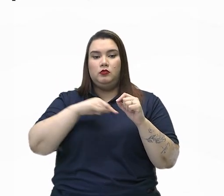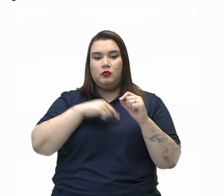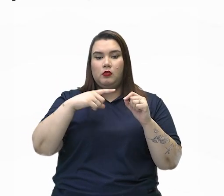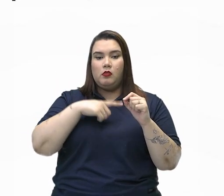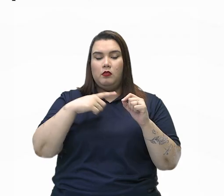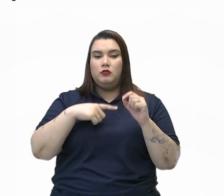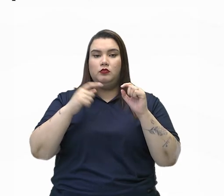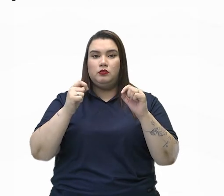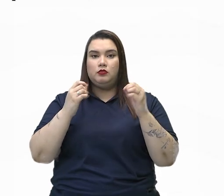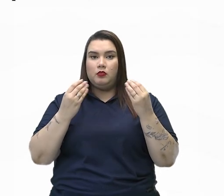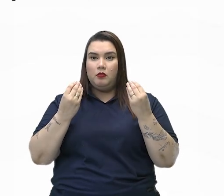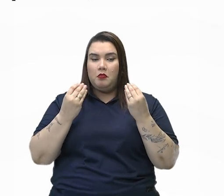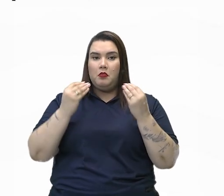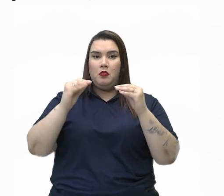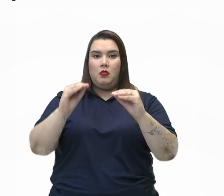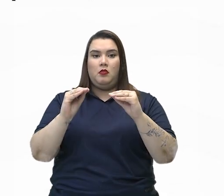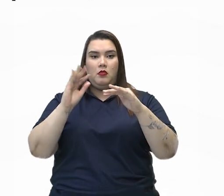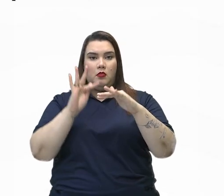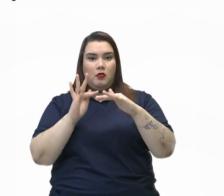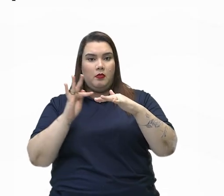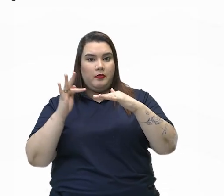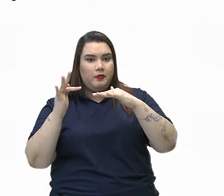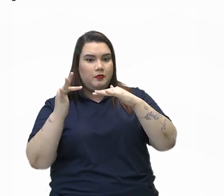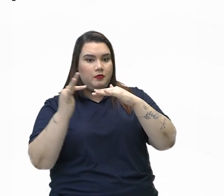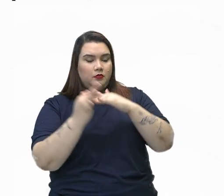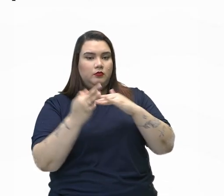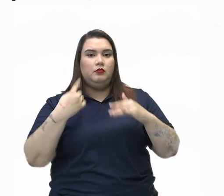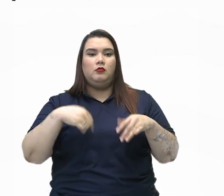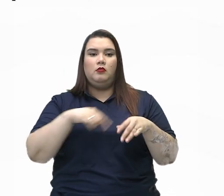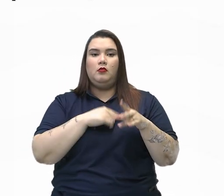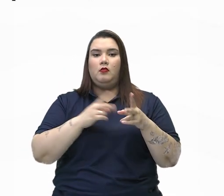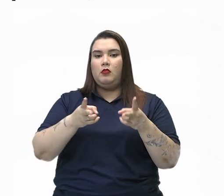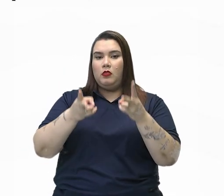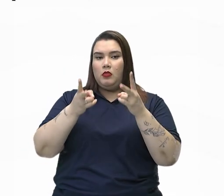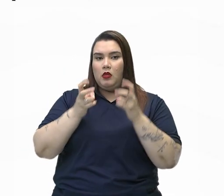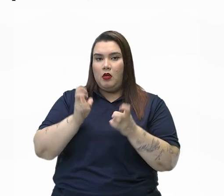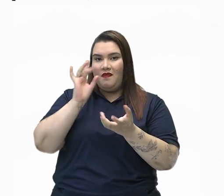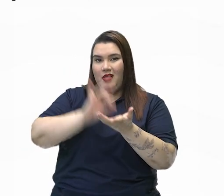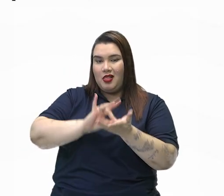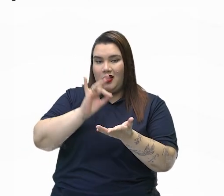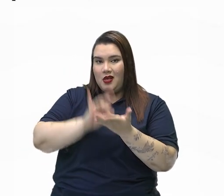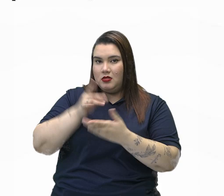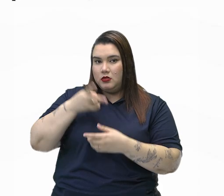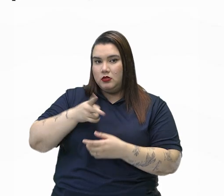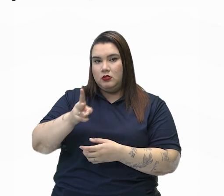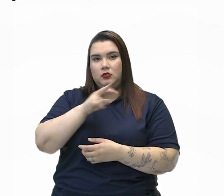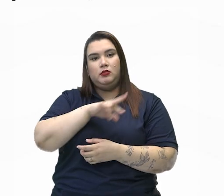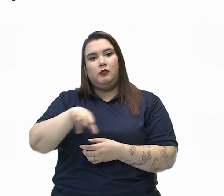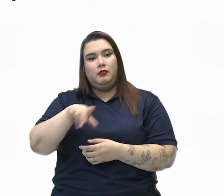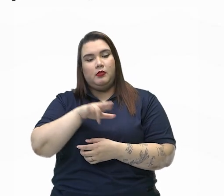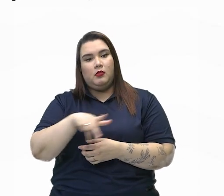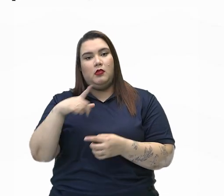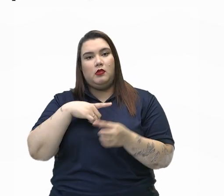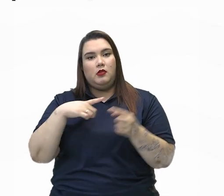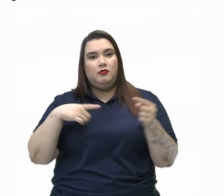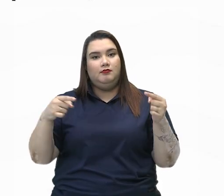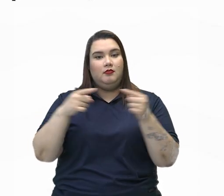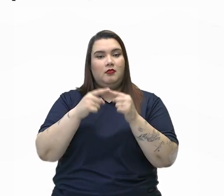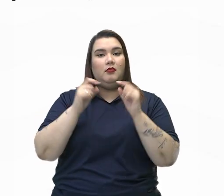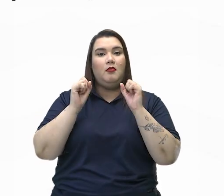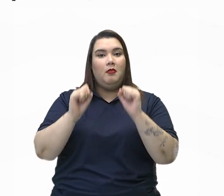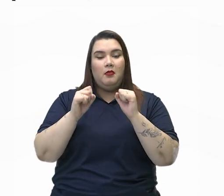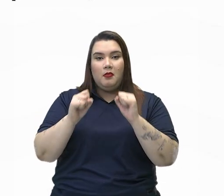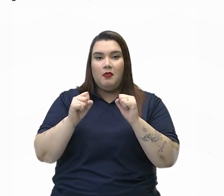as mídias, para essas redes, que nós vimos que nem sempre é verdade, tem a questão da